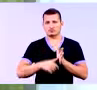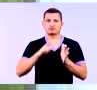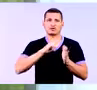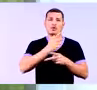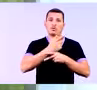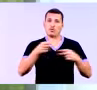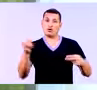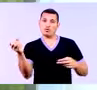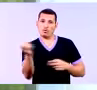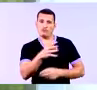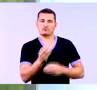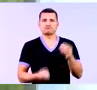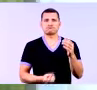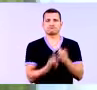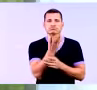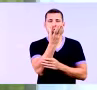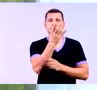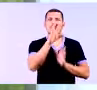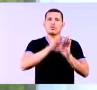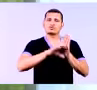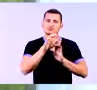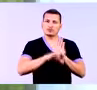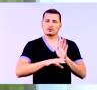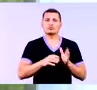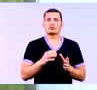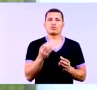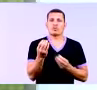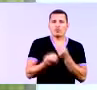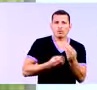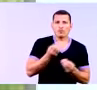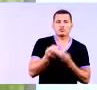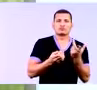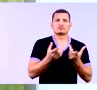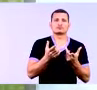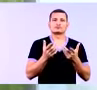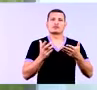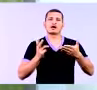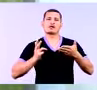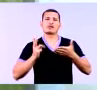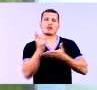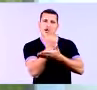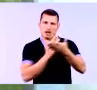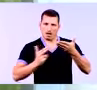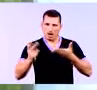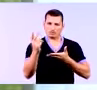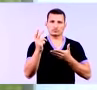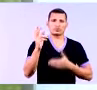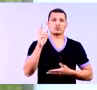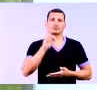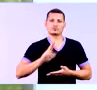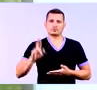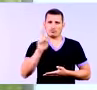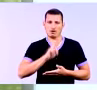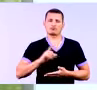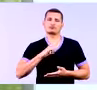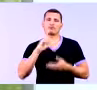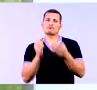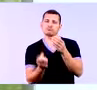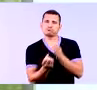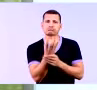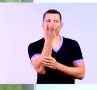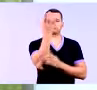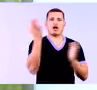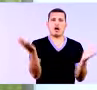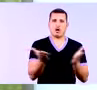nascendo agora. Muitos conceitos de construção de layout pelo próprio usuário já estão nascendo agora. Um